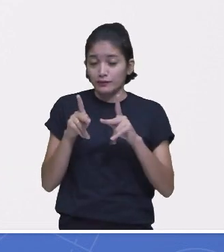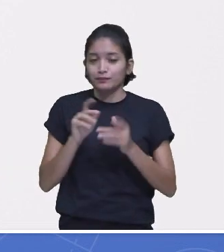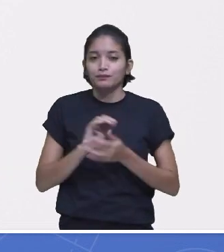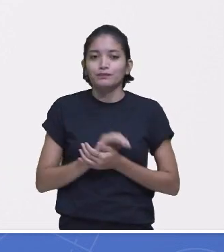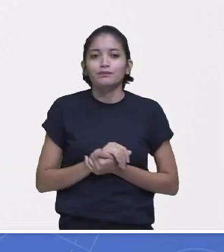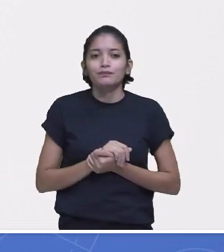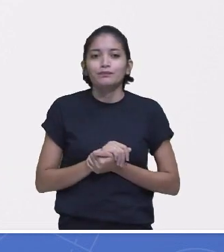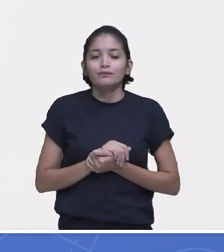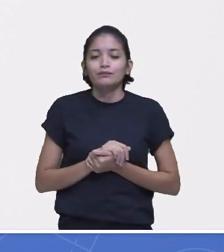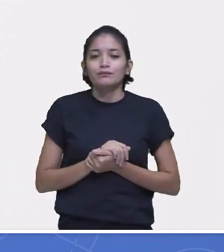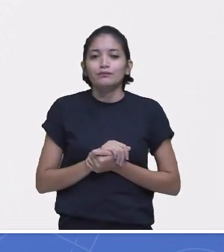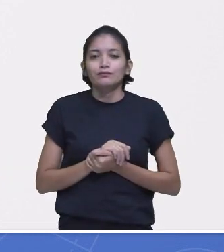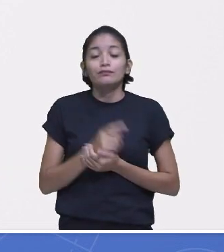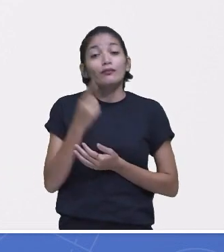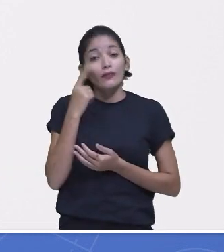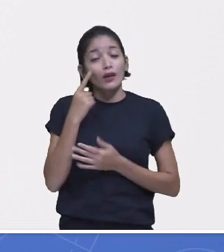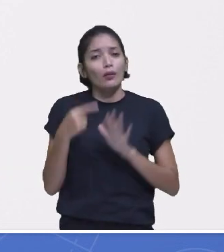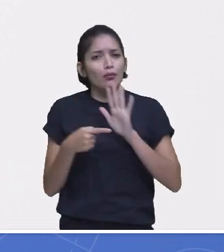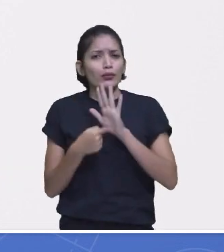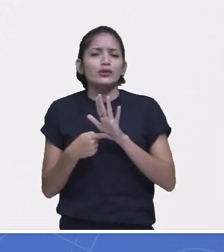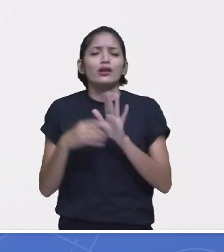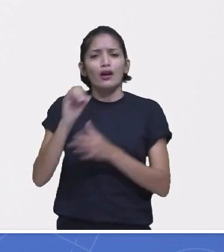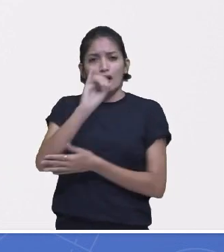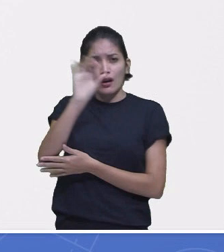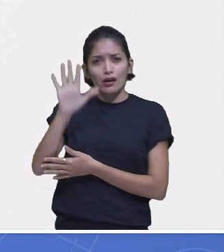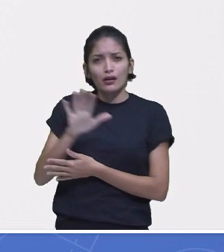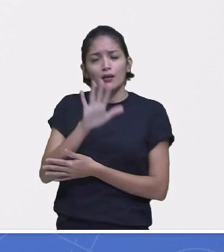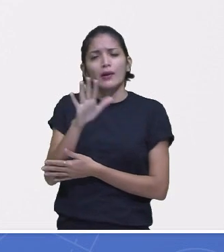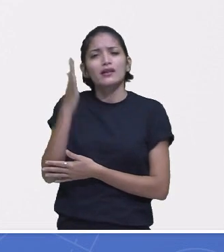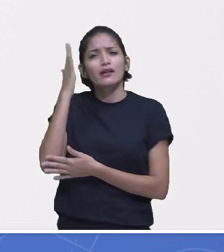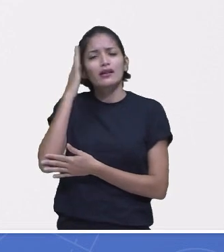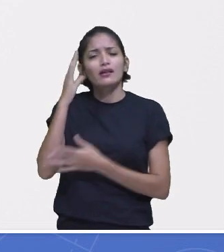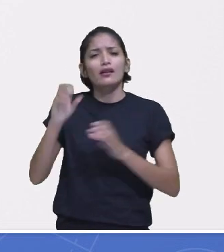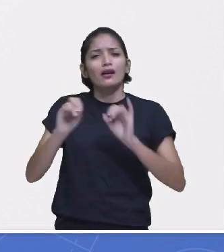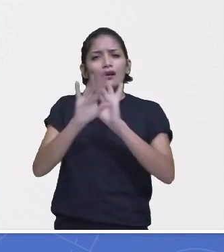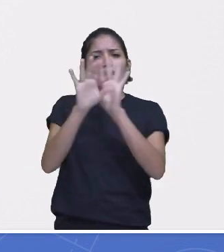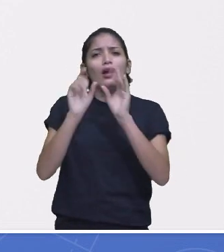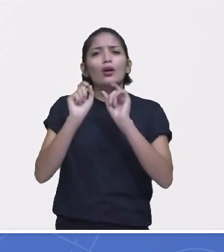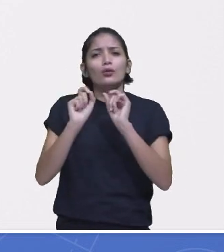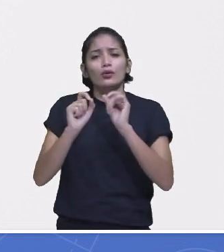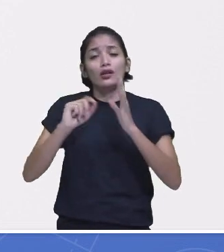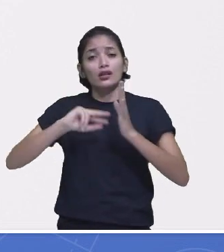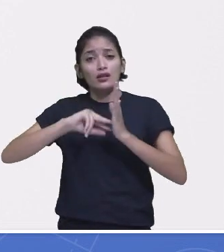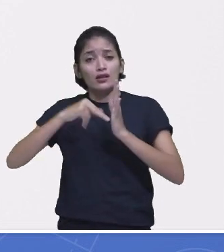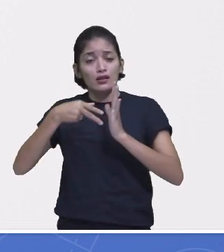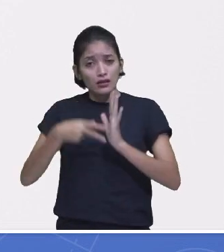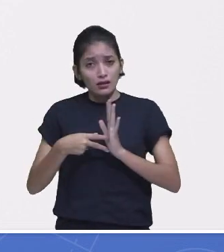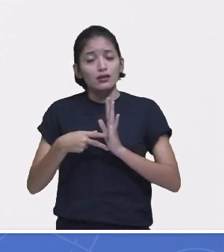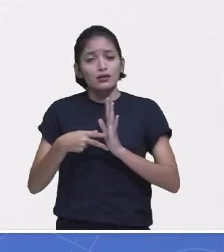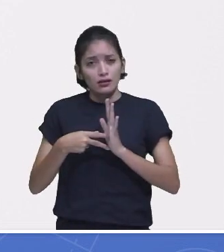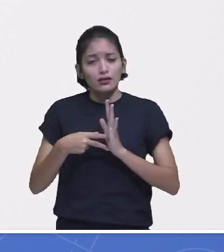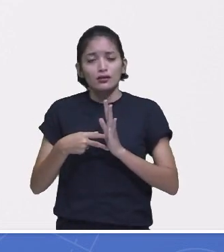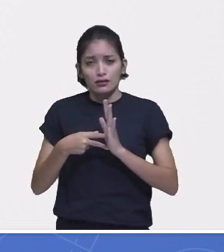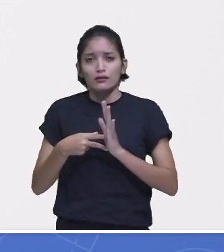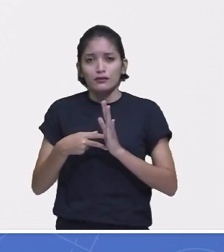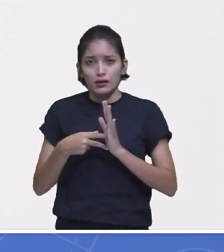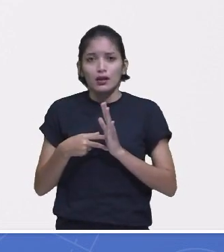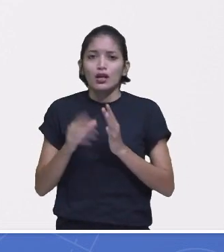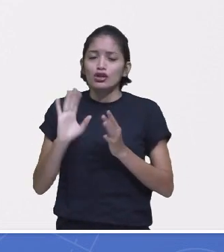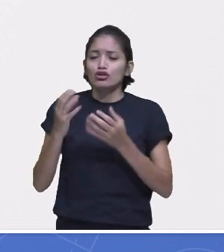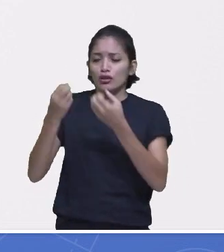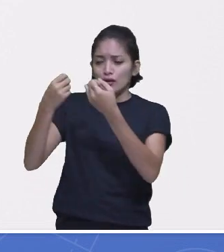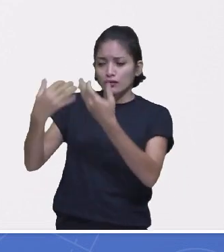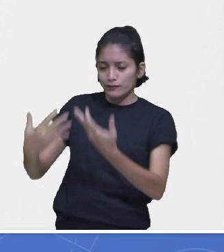Então, pessoal, eu trago para vocês aqui uma imagem para a gente entender melhor a articulação a qual a gente está